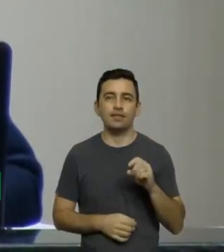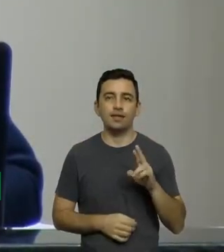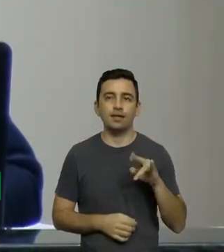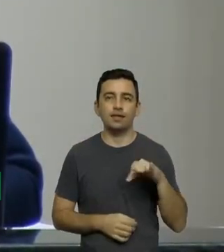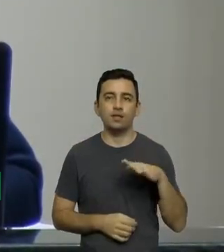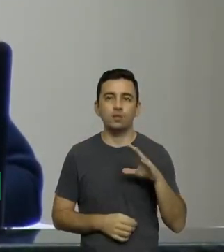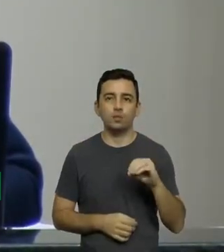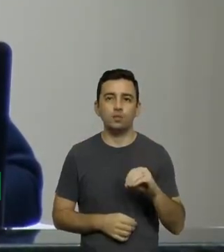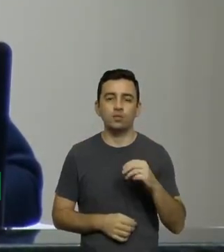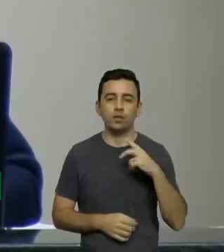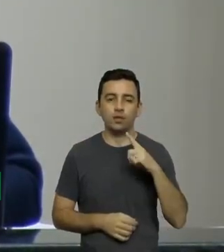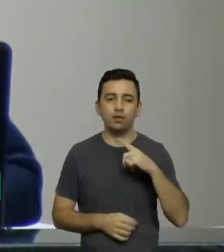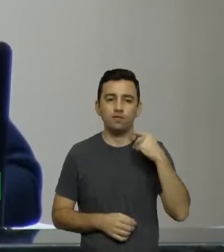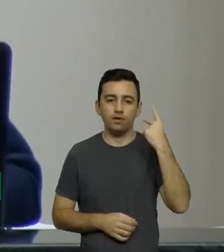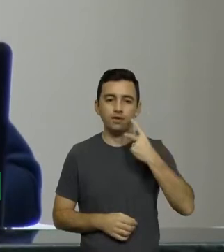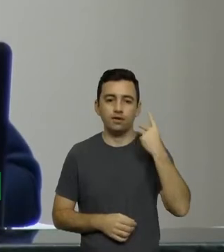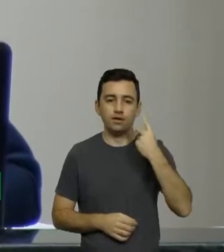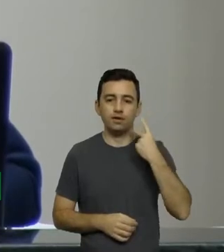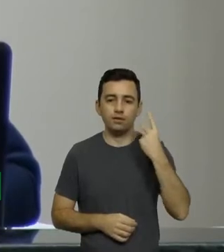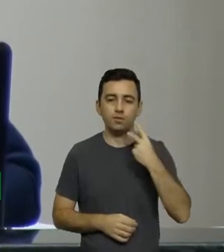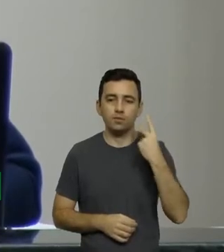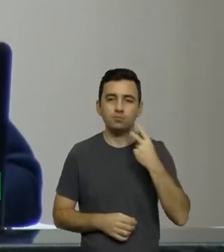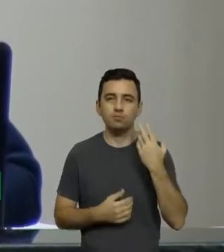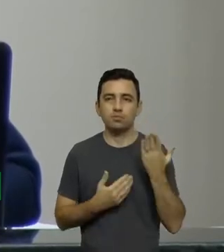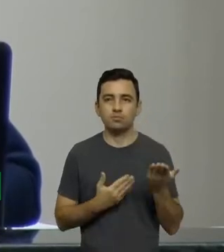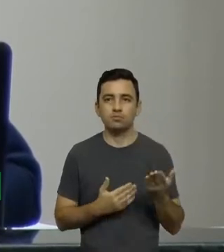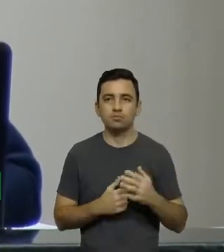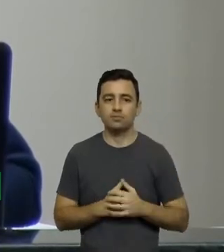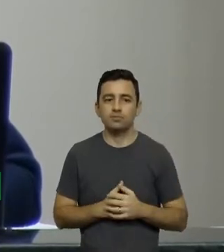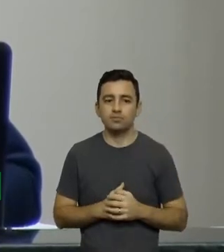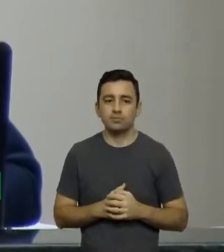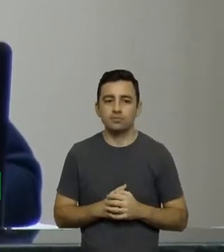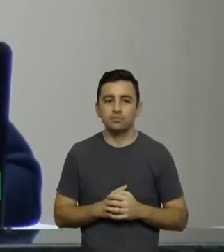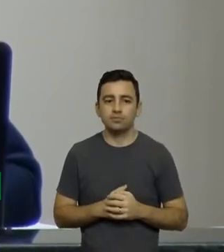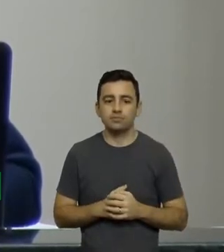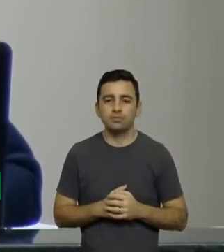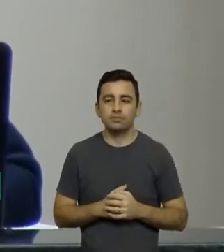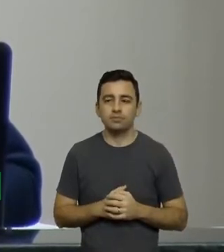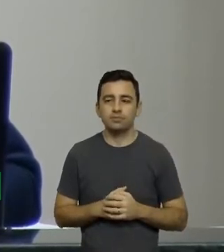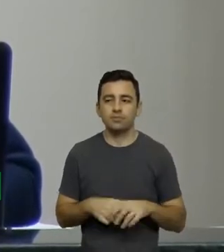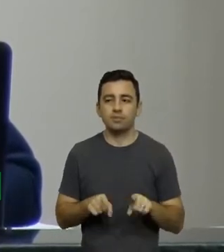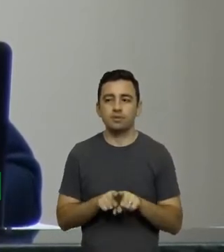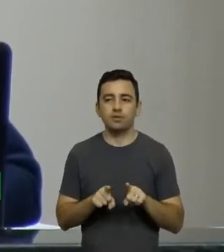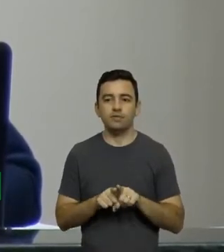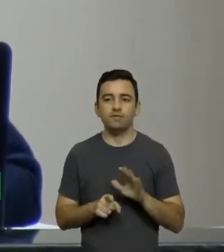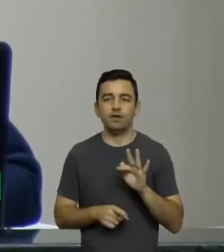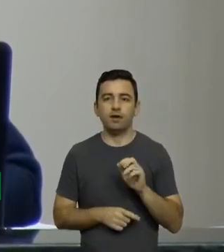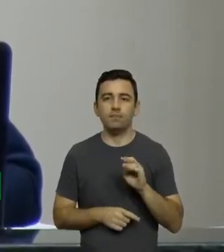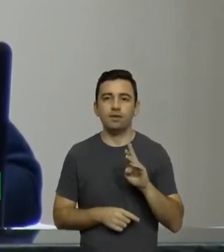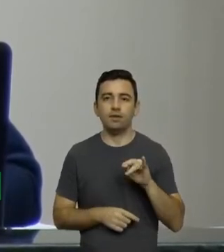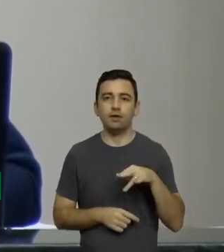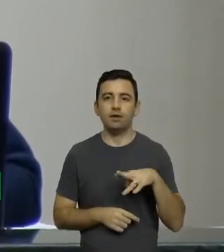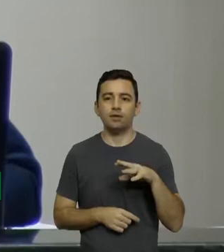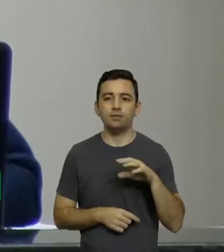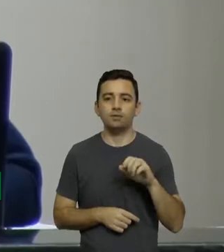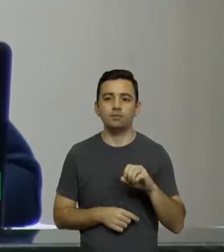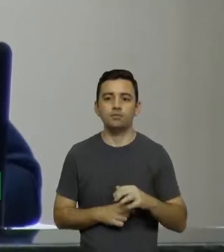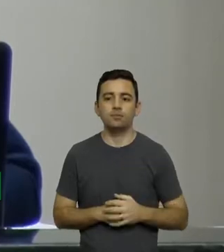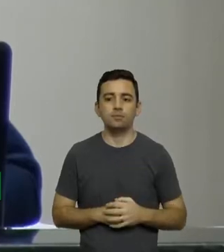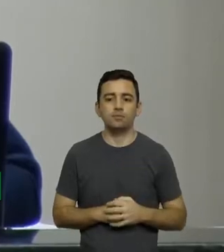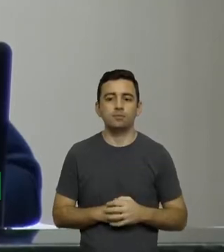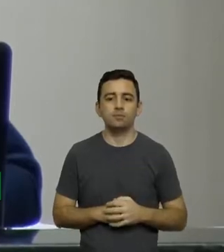vereador Ivanir Nils, de Urubici, junto com Fabrício Rodrigues de Brida, João